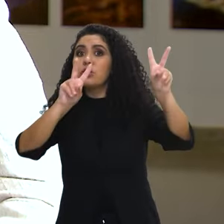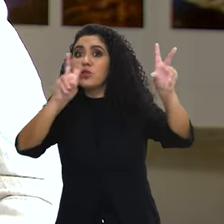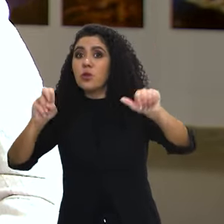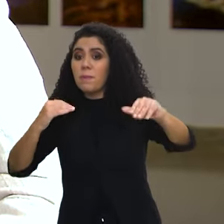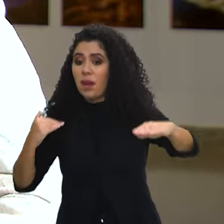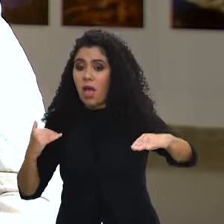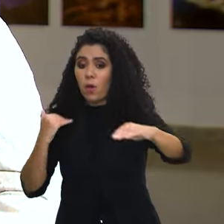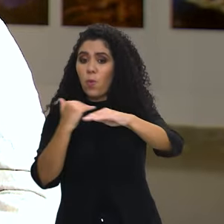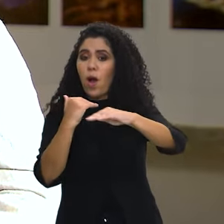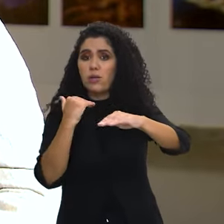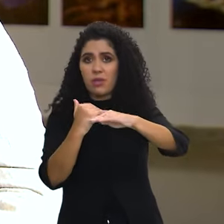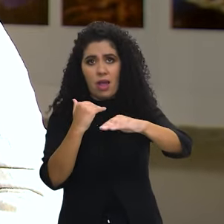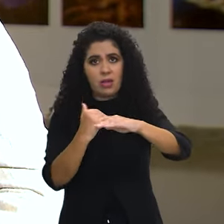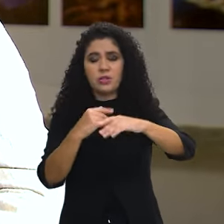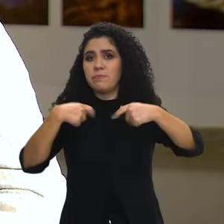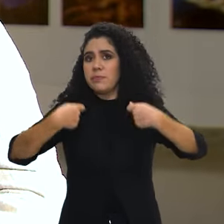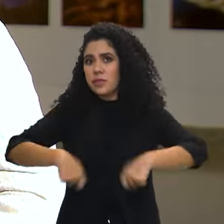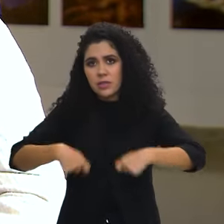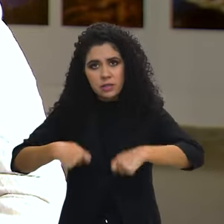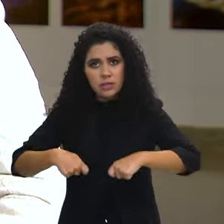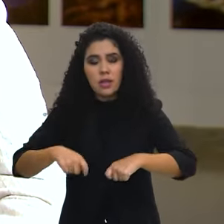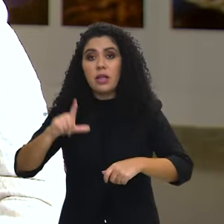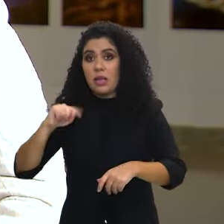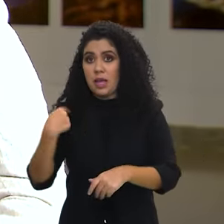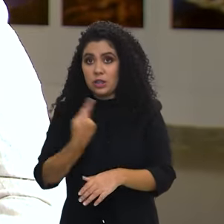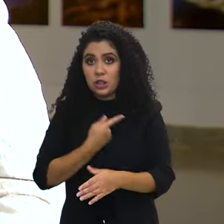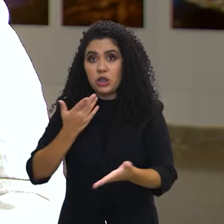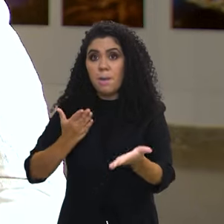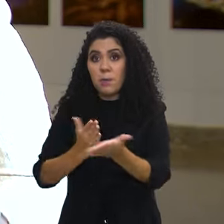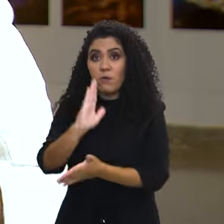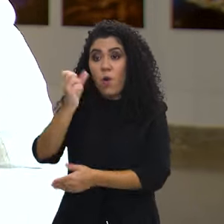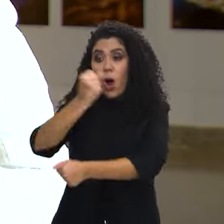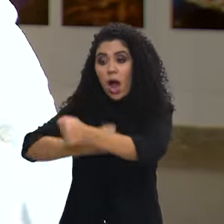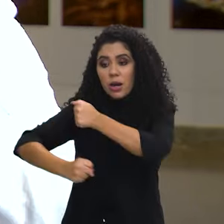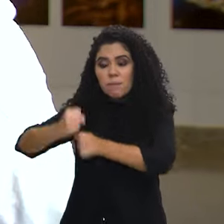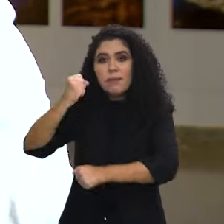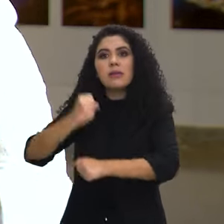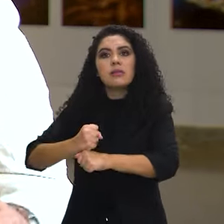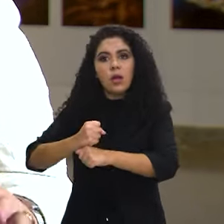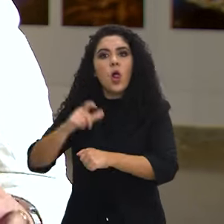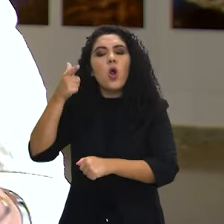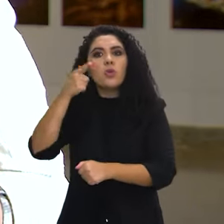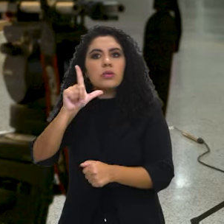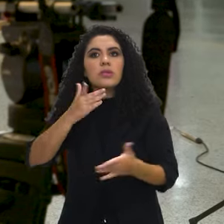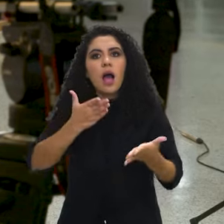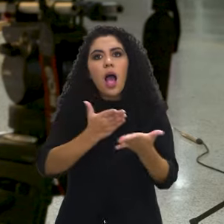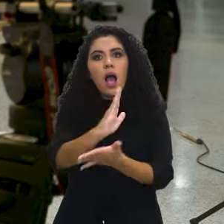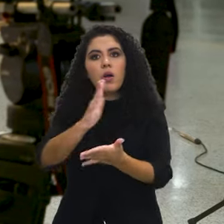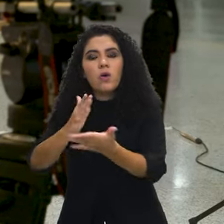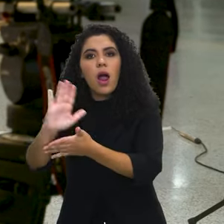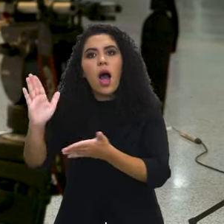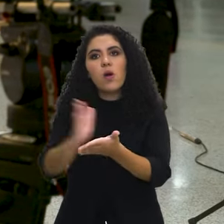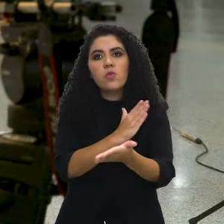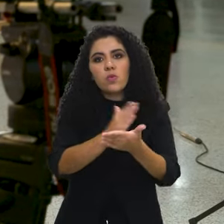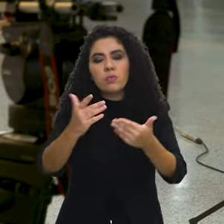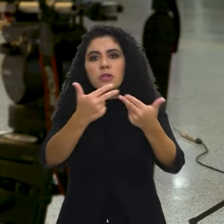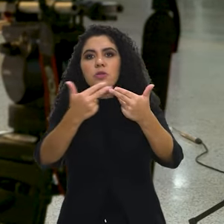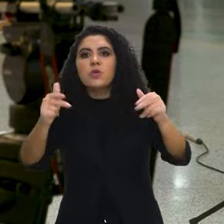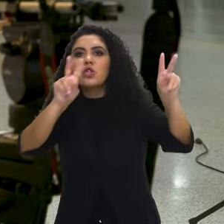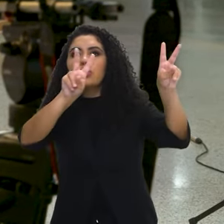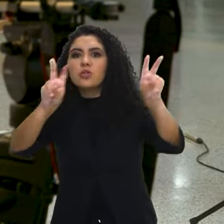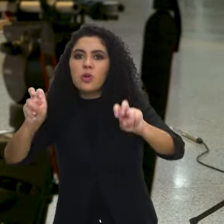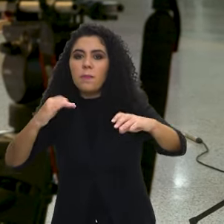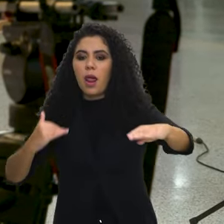da Igualdade então a lei da Igualdade salarial que nós aprovamos o ano passado ela regula alguns elementos do sobre a questão da